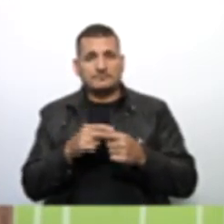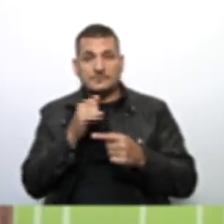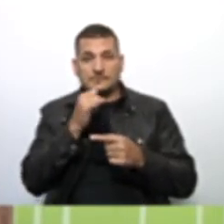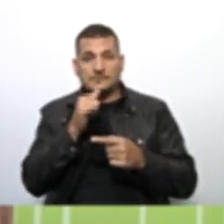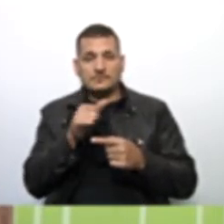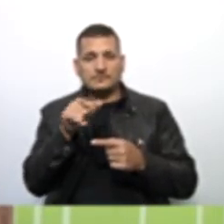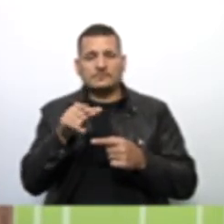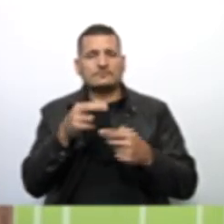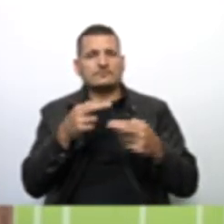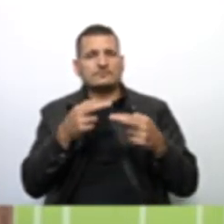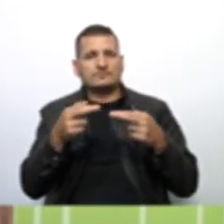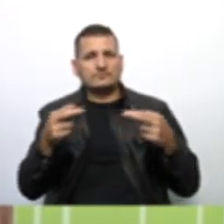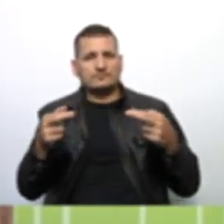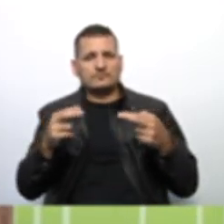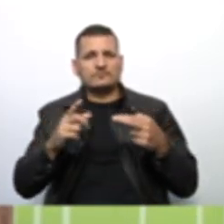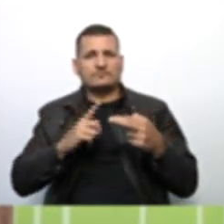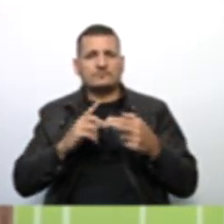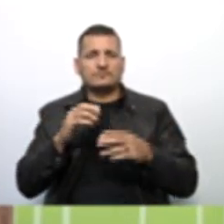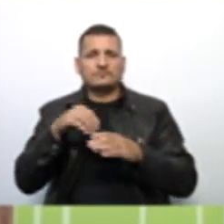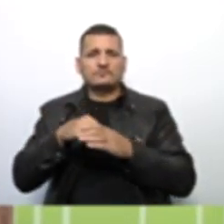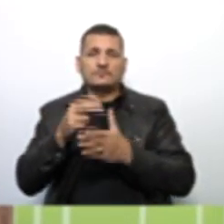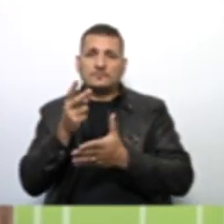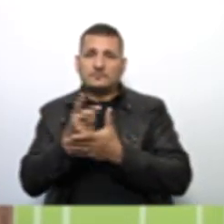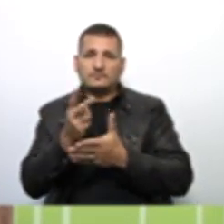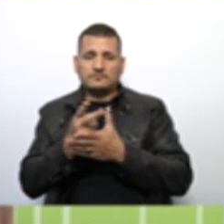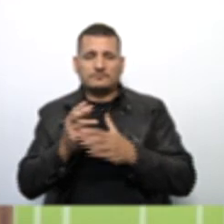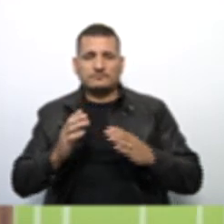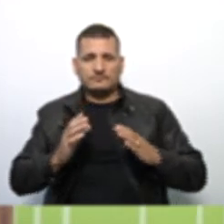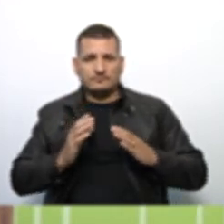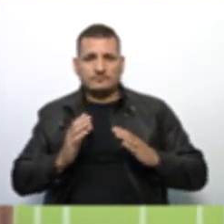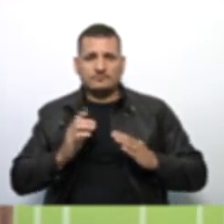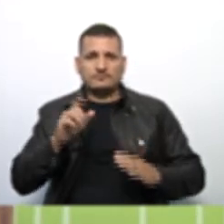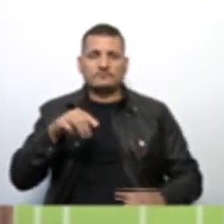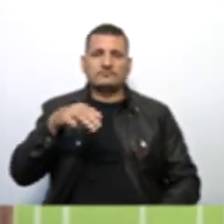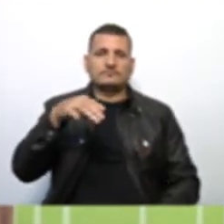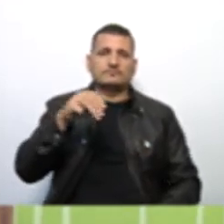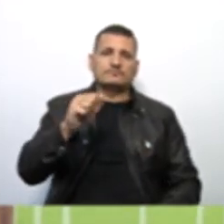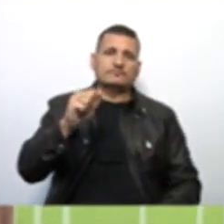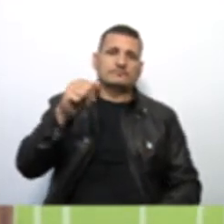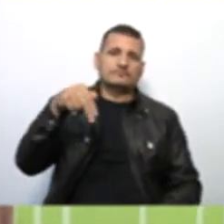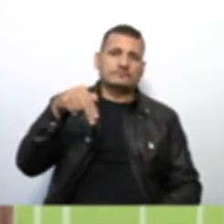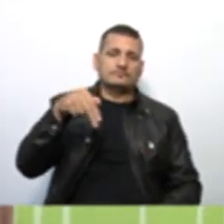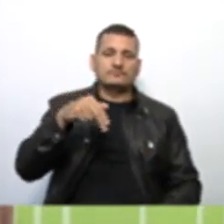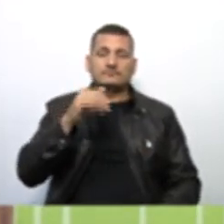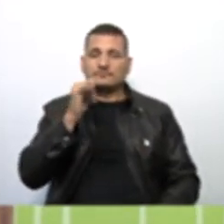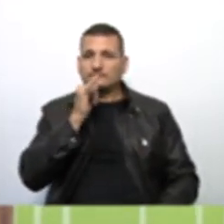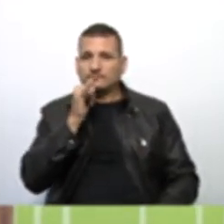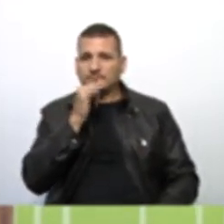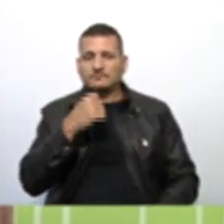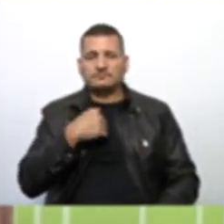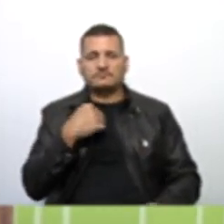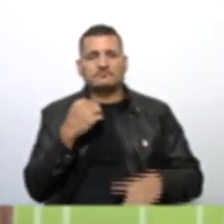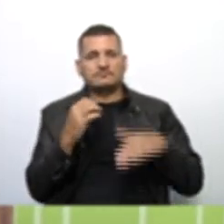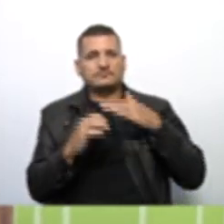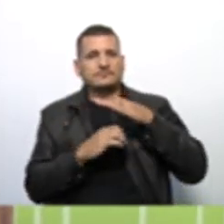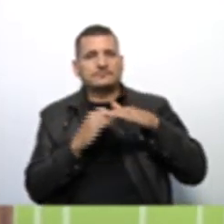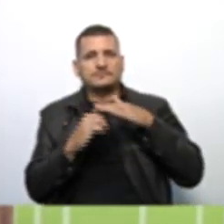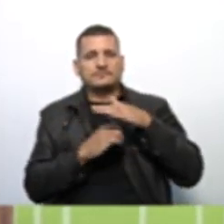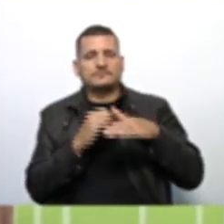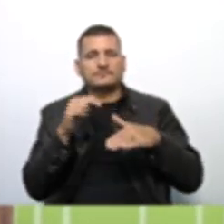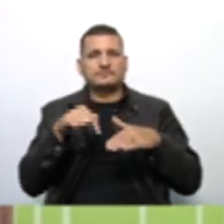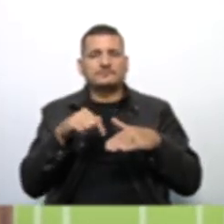estiver dentro fisicamente da mesma cidade, é MAN, pessoal. Um exemplo, eu tenho uma empresa aqui, né,